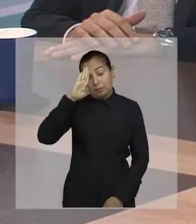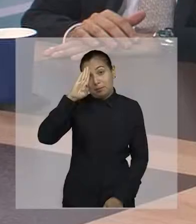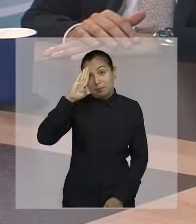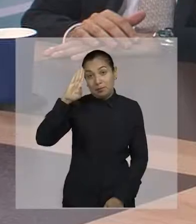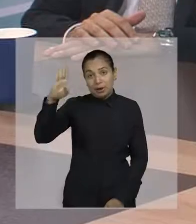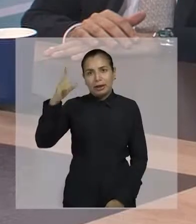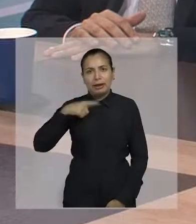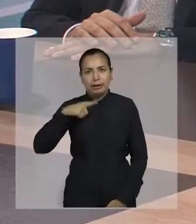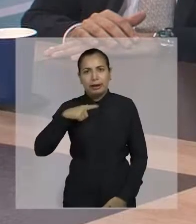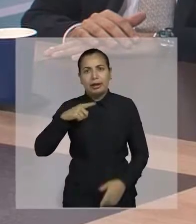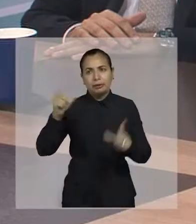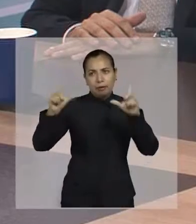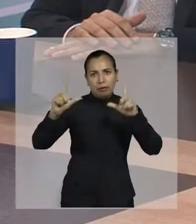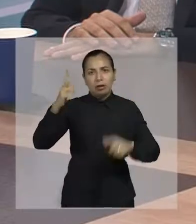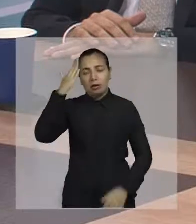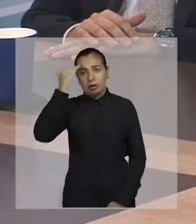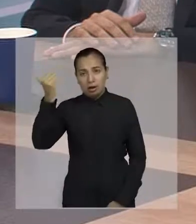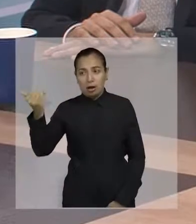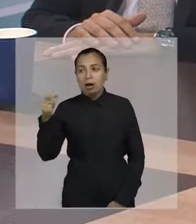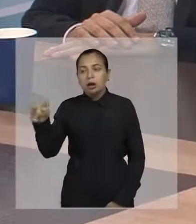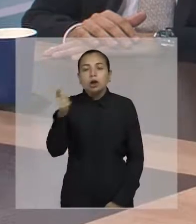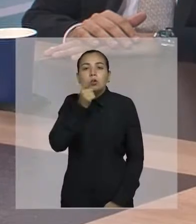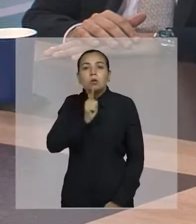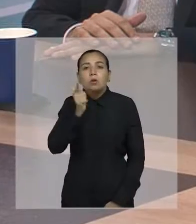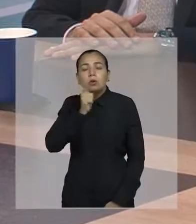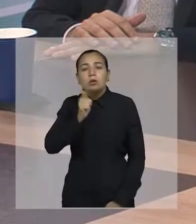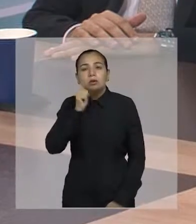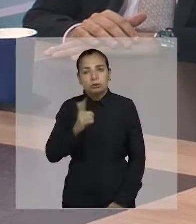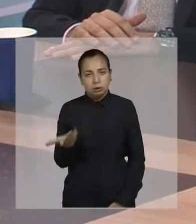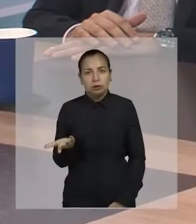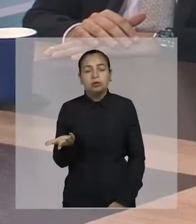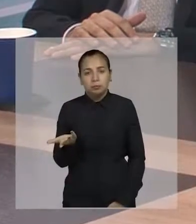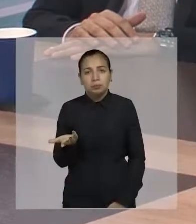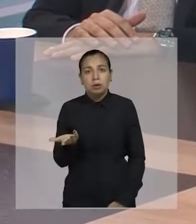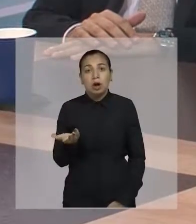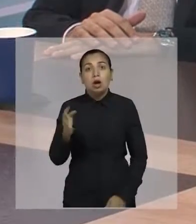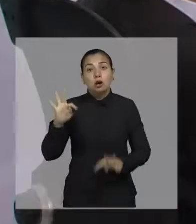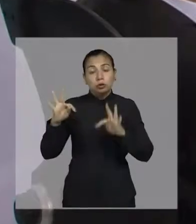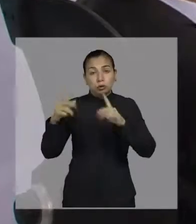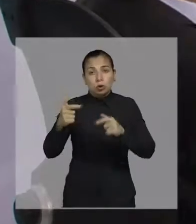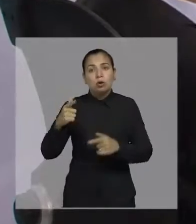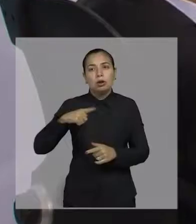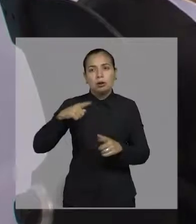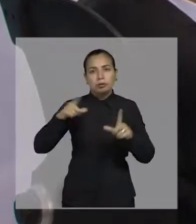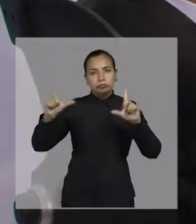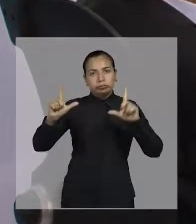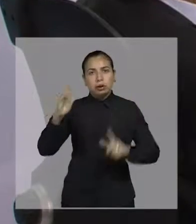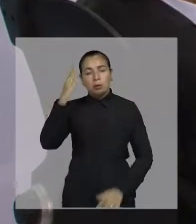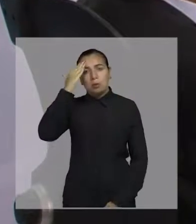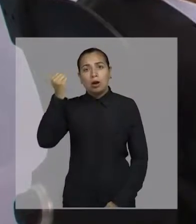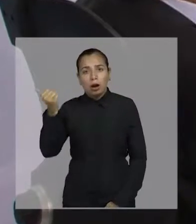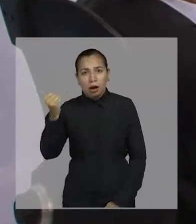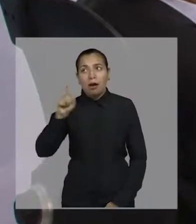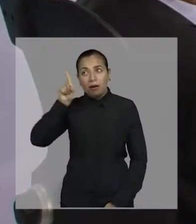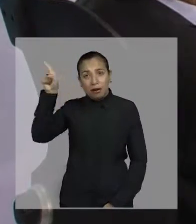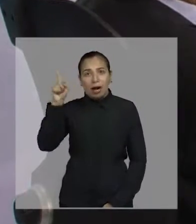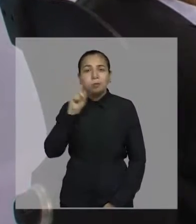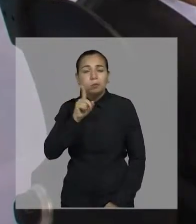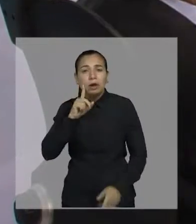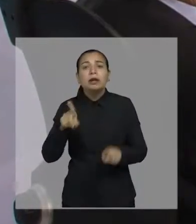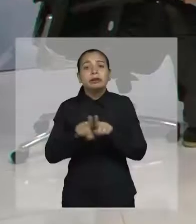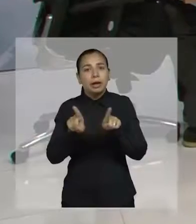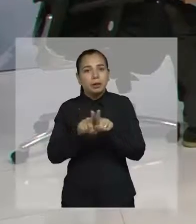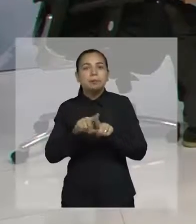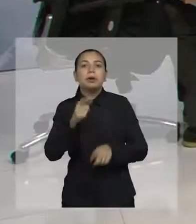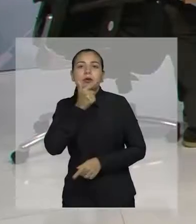mídia estava contra o Crivella. E ele venceu. Toda a grande mídia estava contra o Trump nos Estados Unidos. E ele venceu. Aliás,